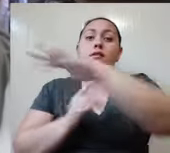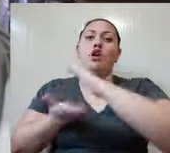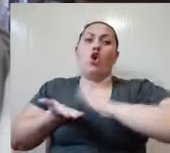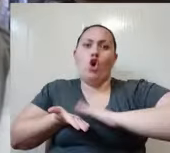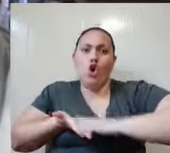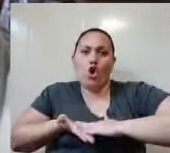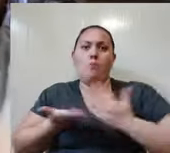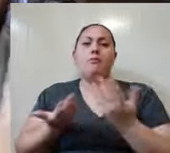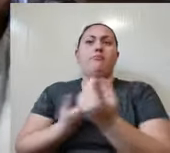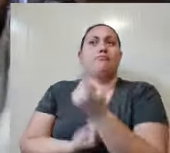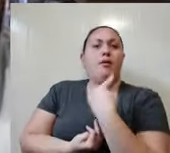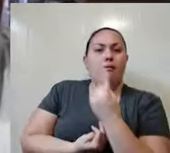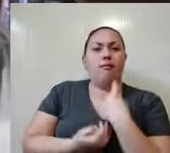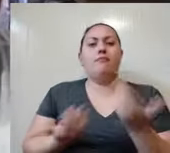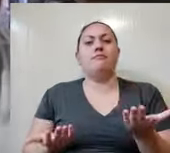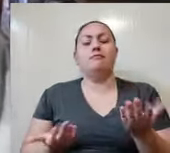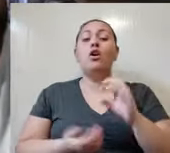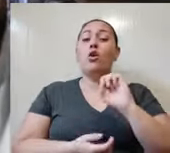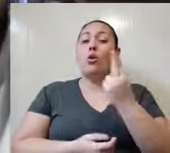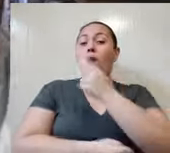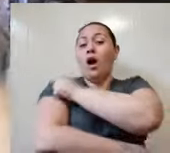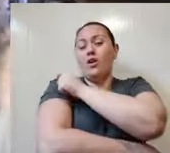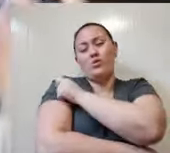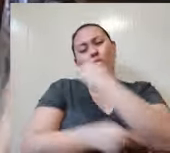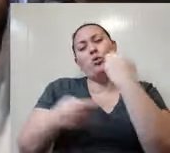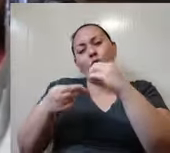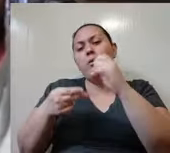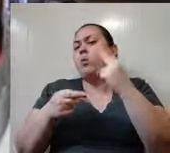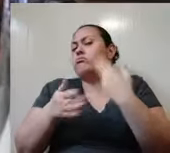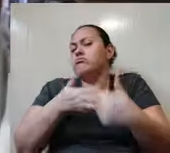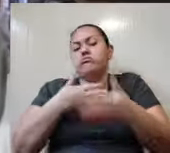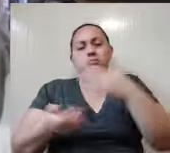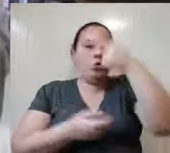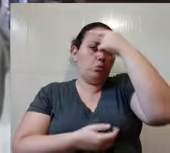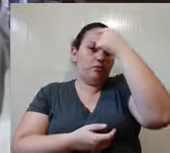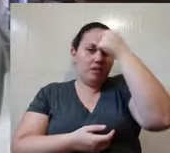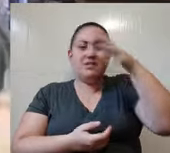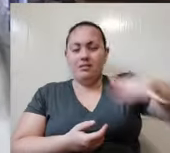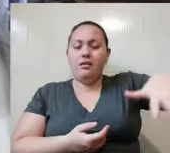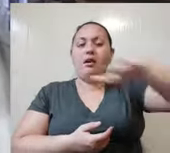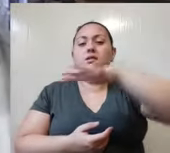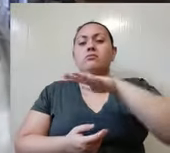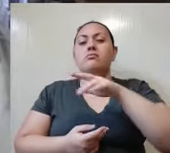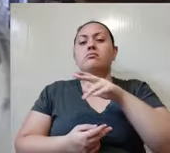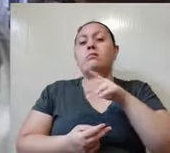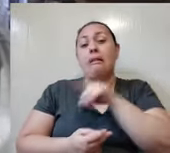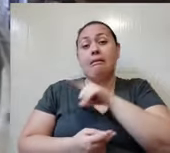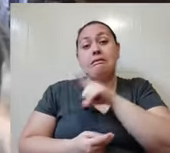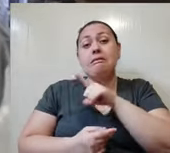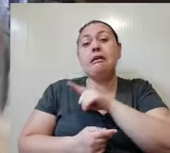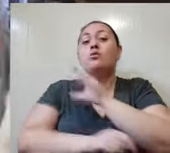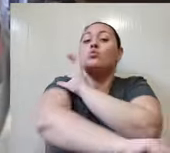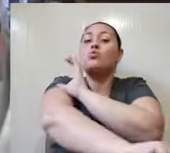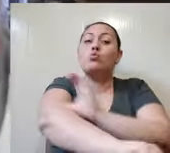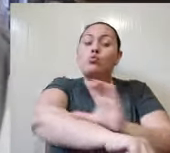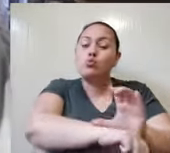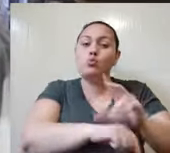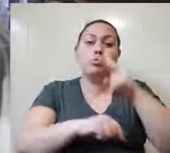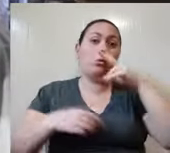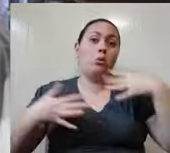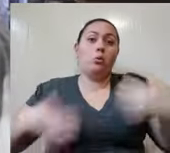que cobra. Querendo ou não, os alunos da UFIXPA ou de qualquer outra universidade acabam tendo cursos que